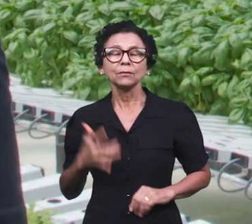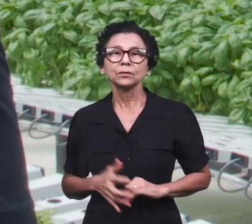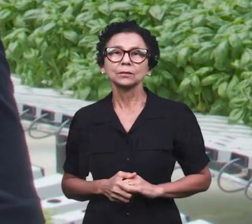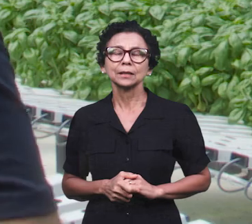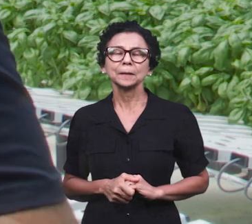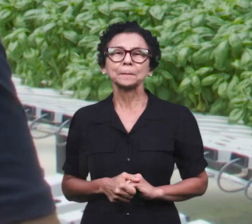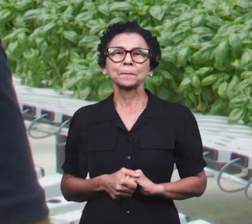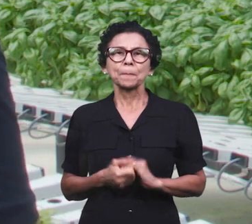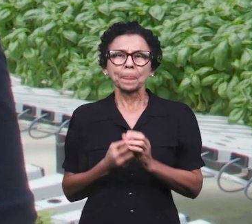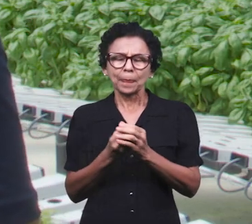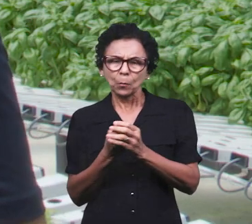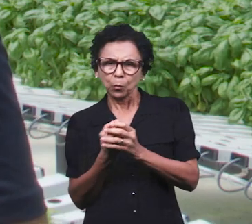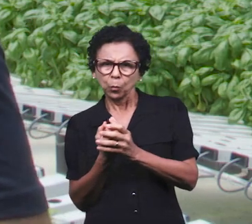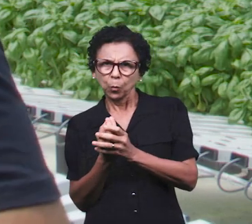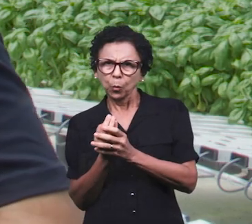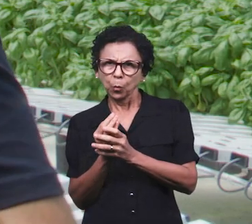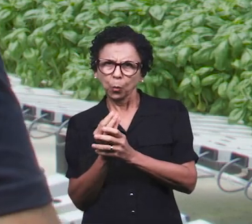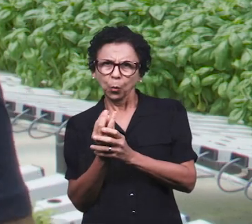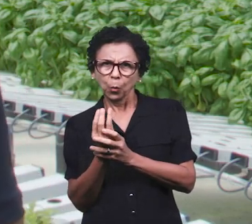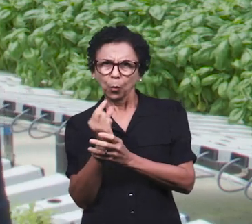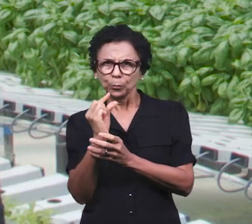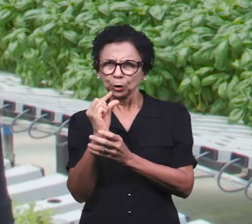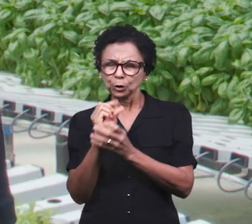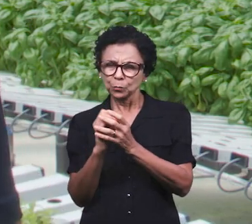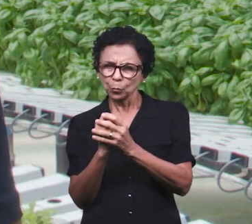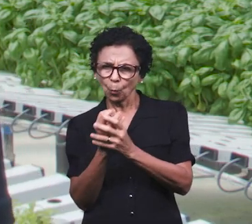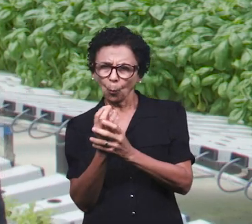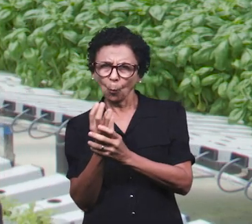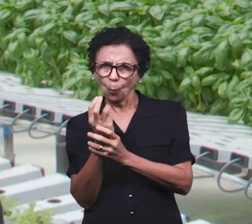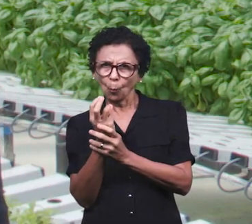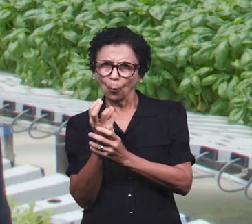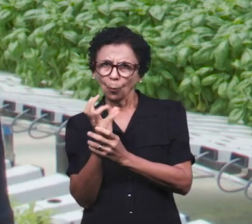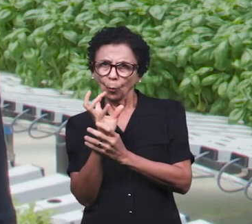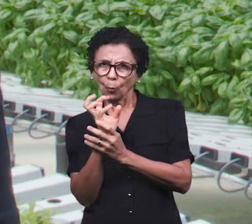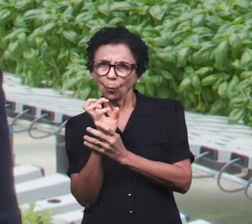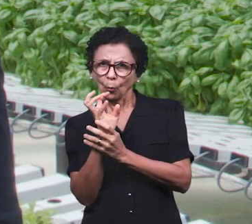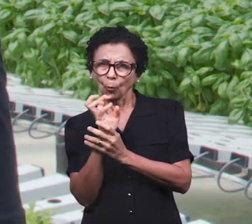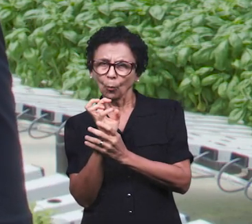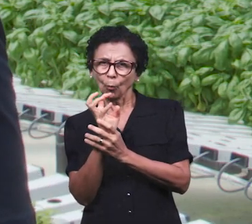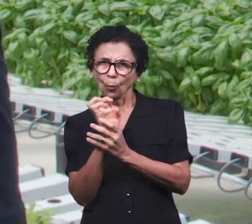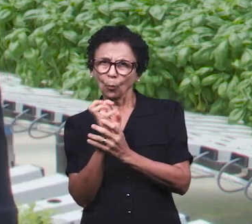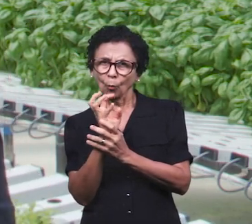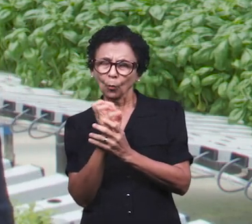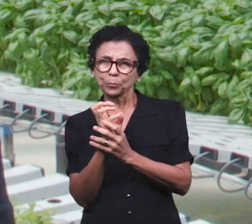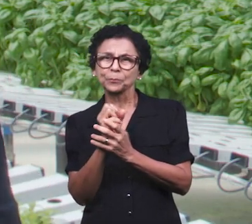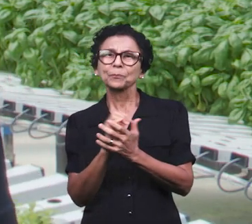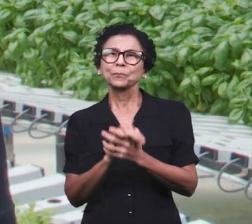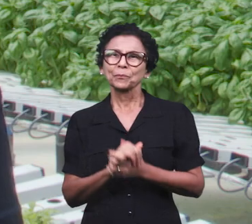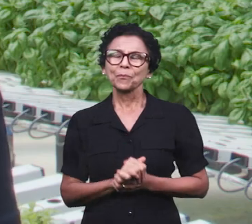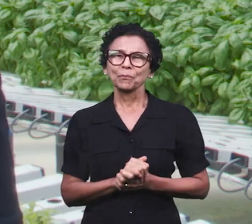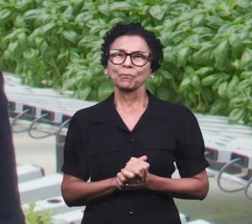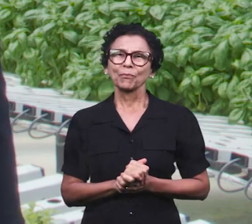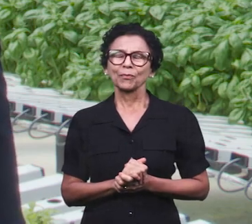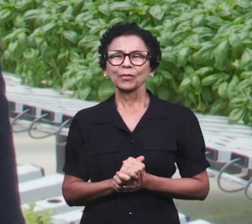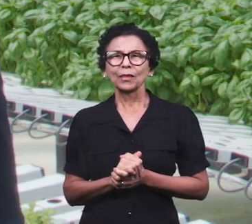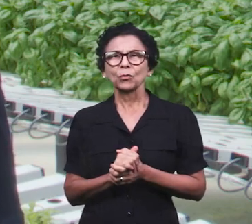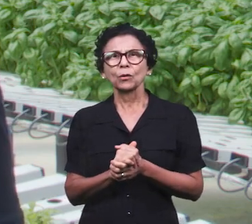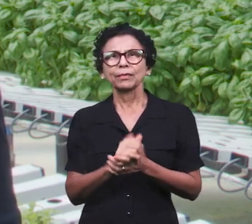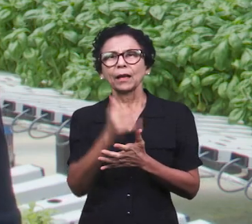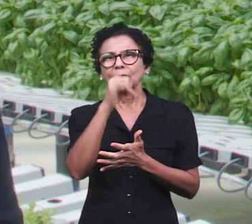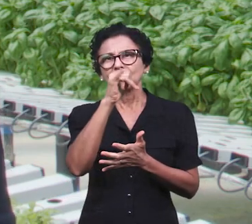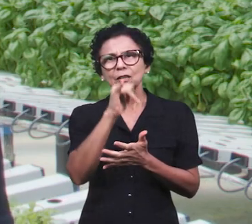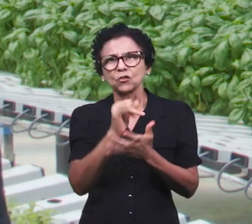onde ele concentra toda a reserva energética da semente. nas primeiras folhas.